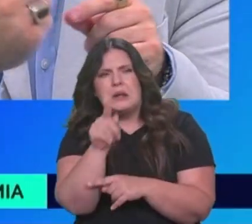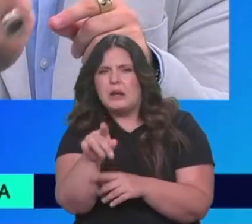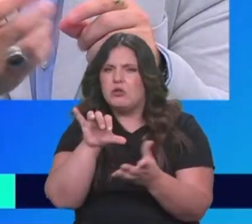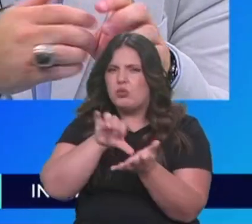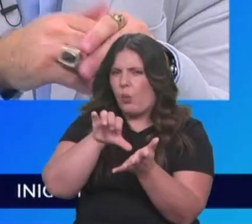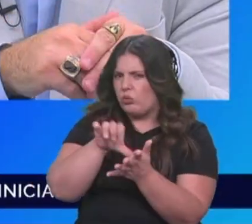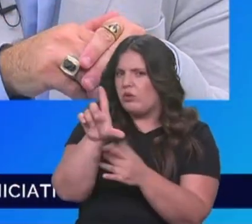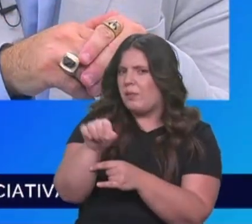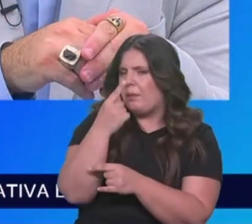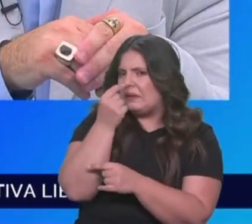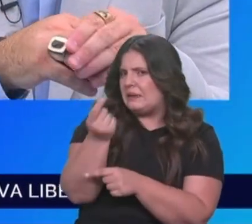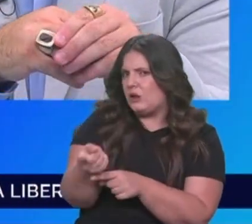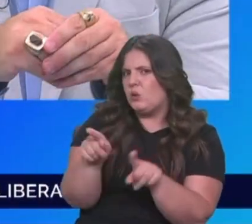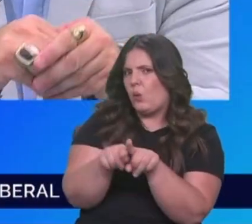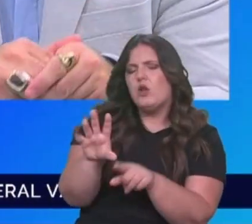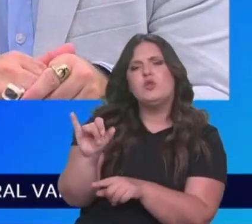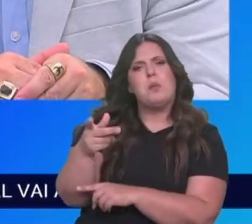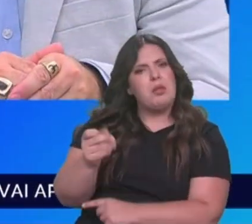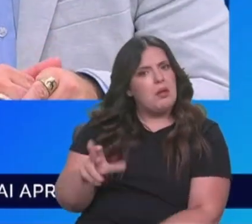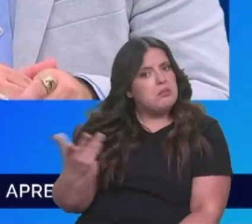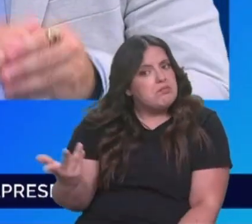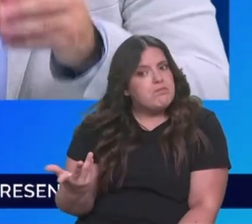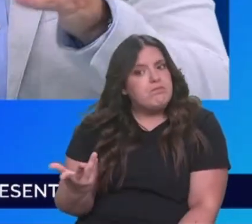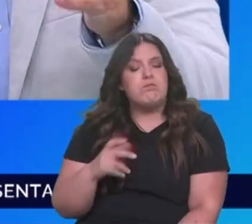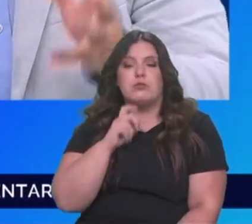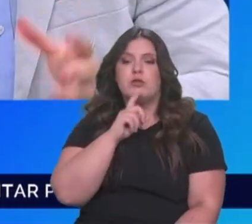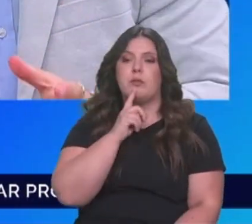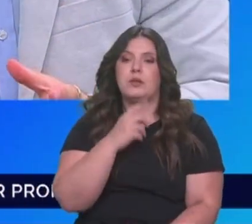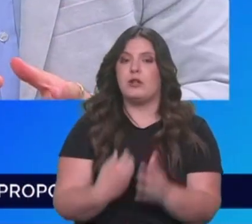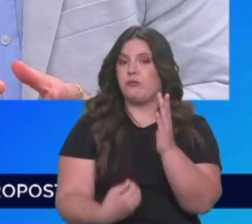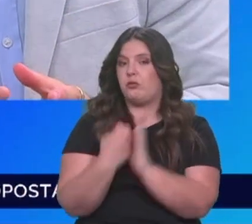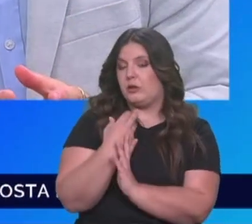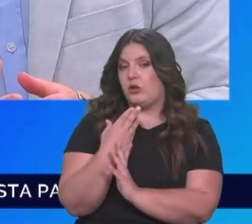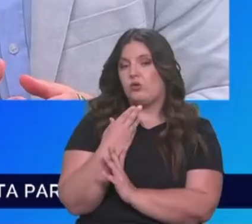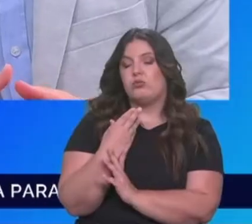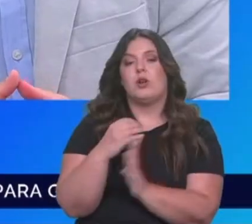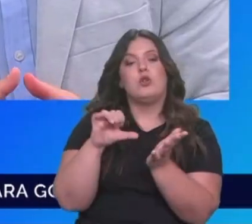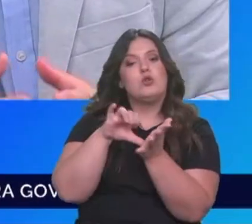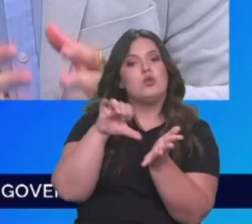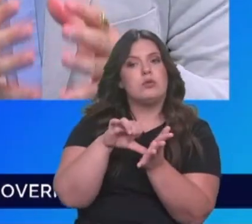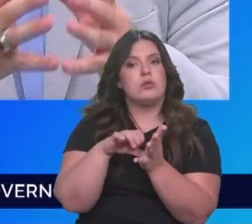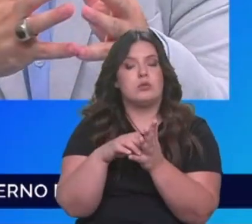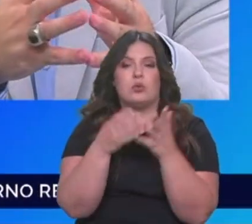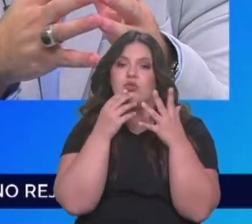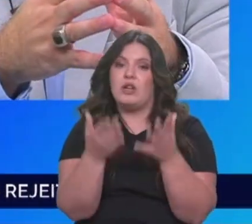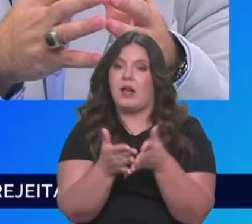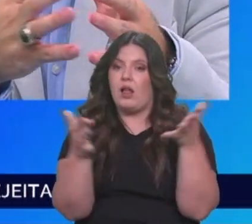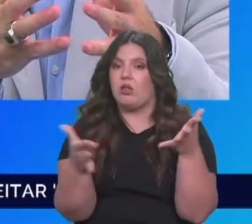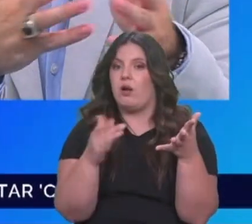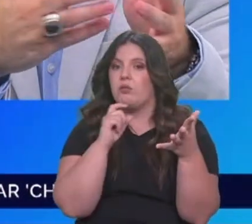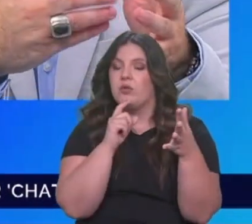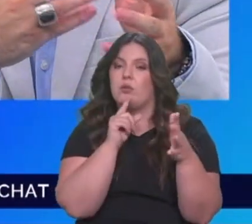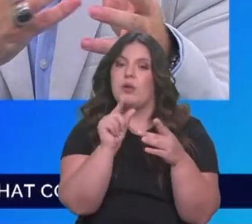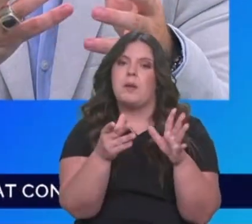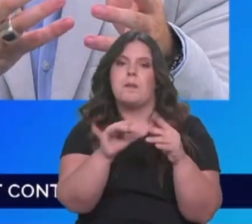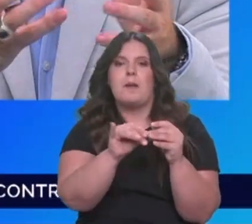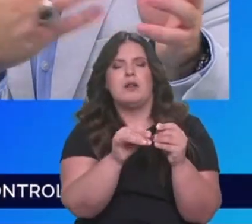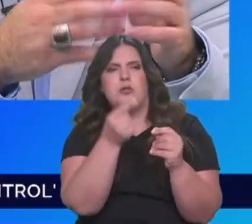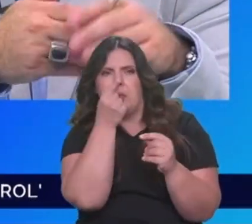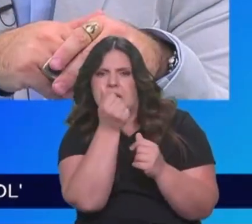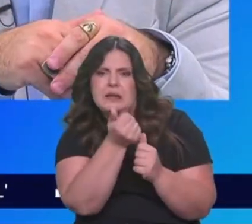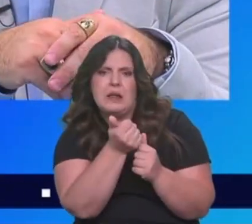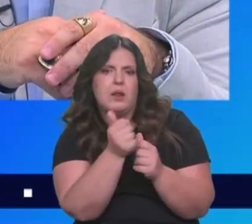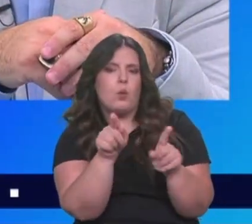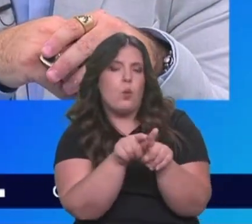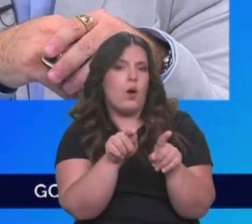núcleos também são parecidos com o de Júpiter? Então, se calhar, a formação dos núcleos dos planetas gigantes é capaz de ser talvez também um bocadinho mais tão parecida como